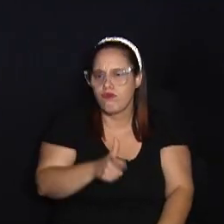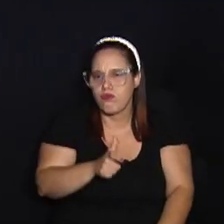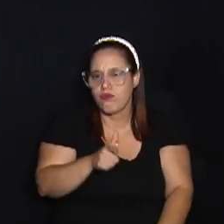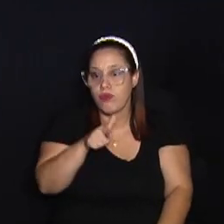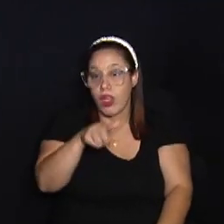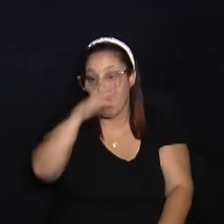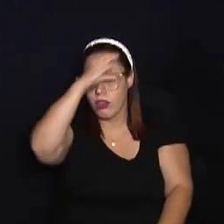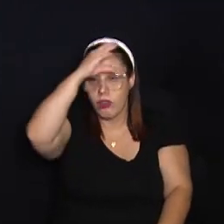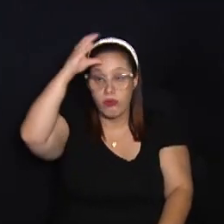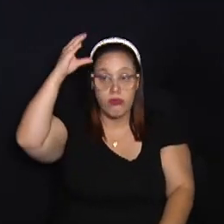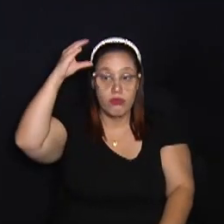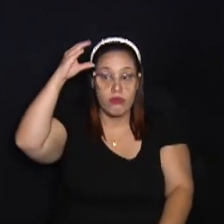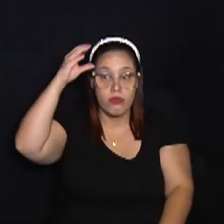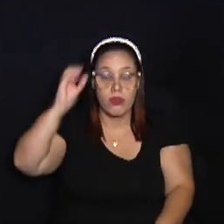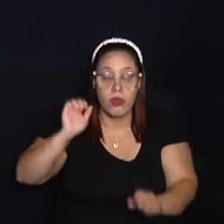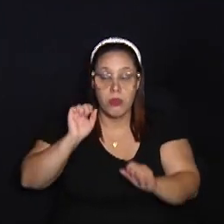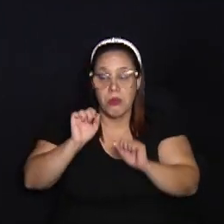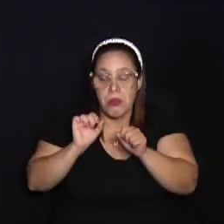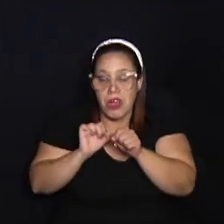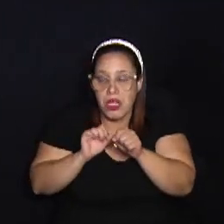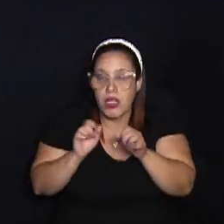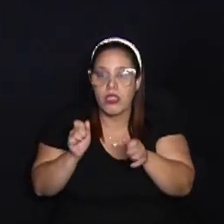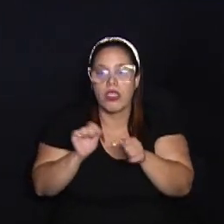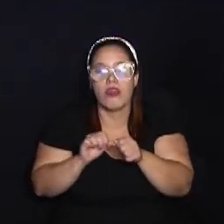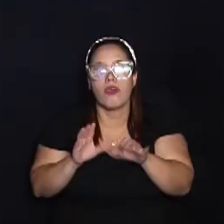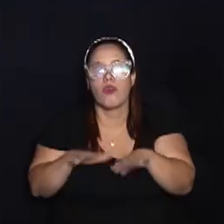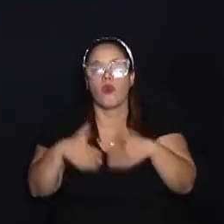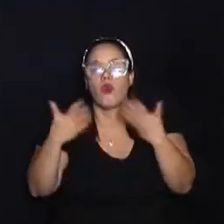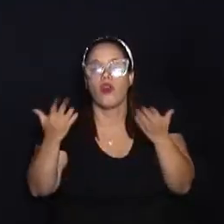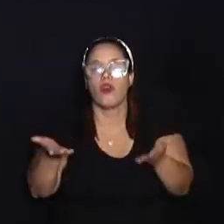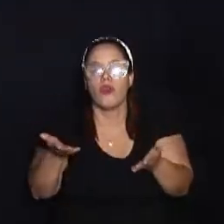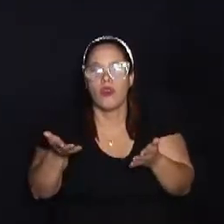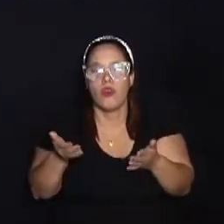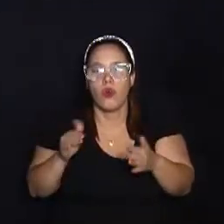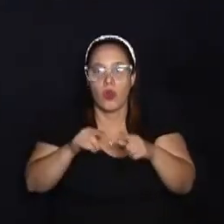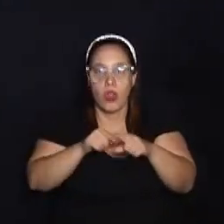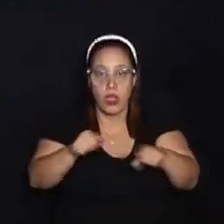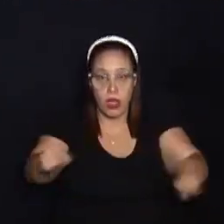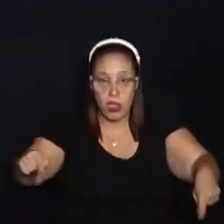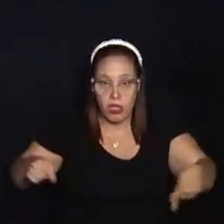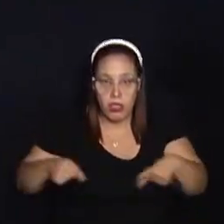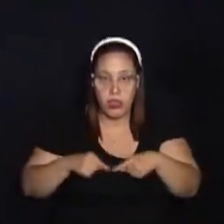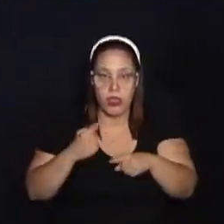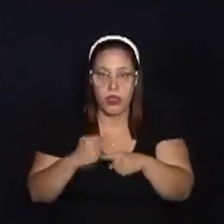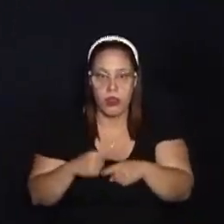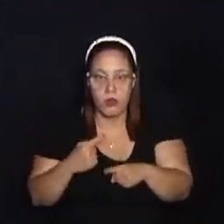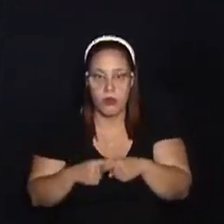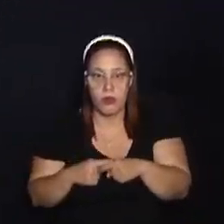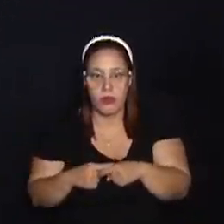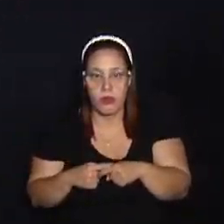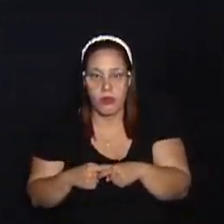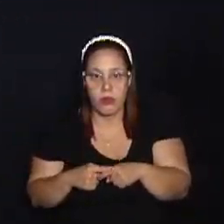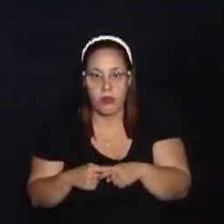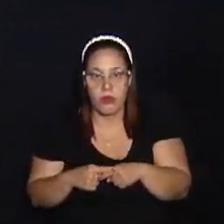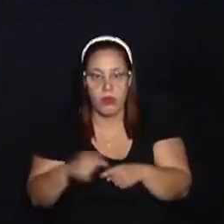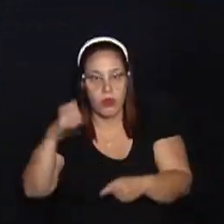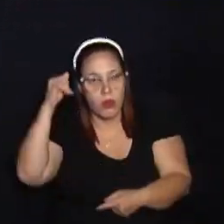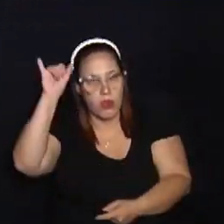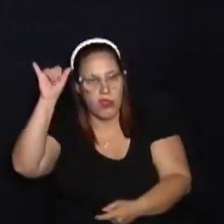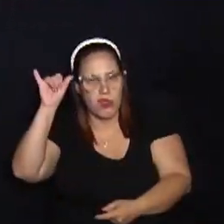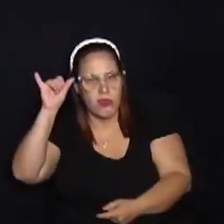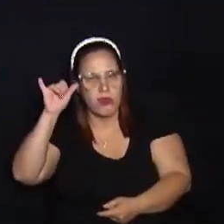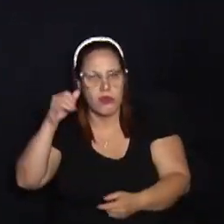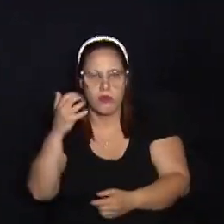perfil, né, daquele cliente, para quem a gente está fazendo, qual é aquele território, né, porque às vezes a gente pode prever